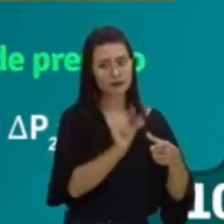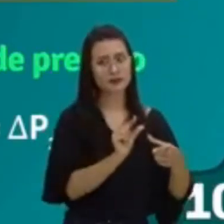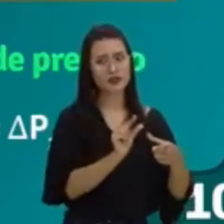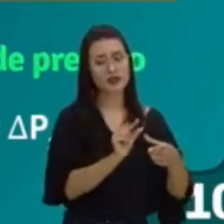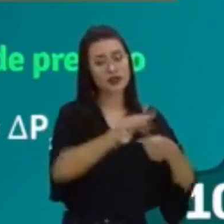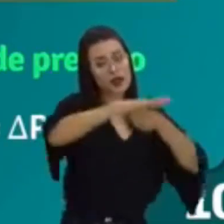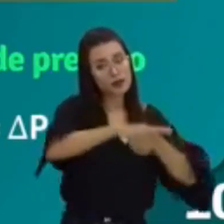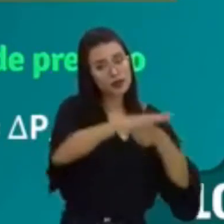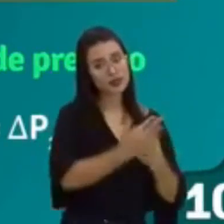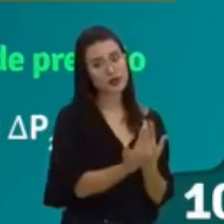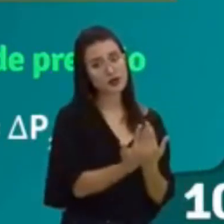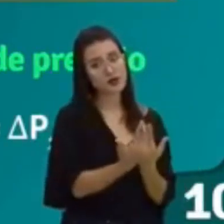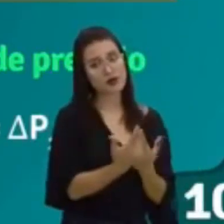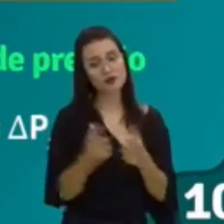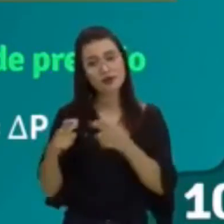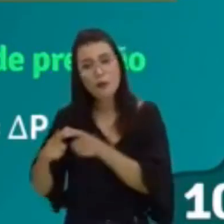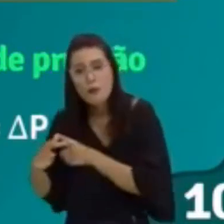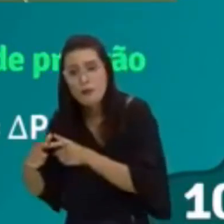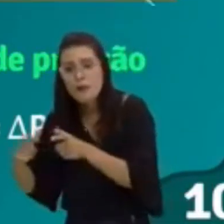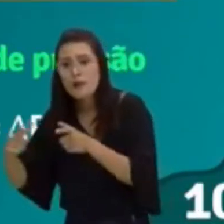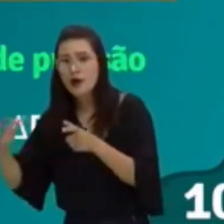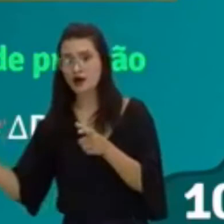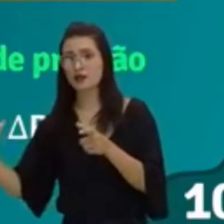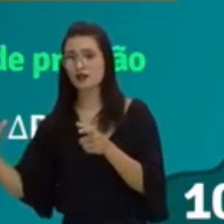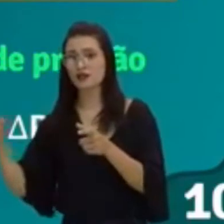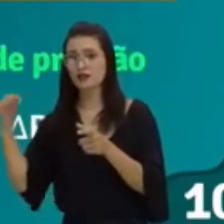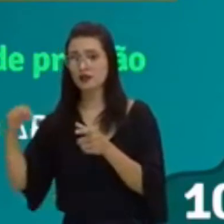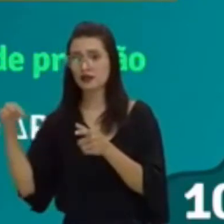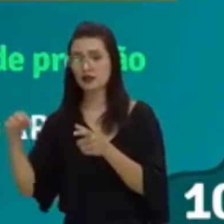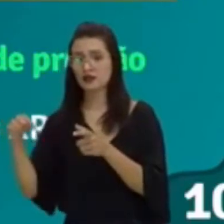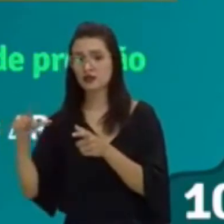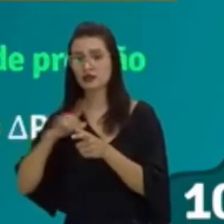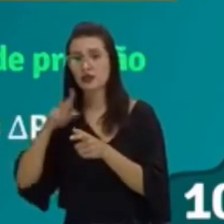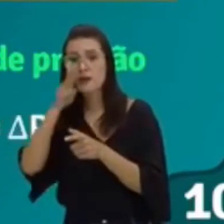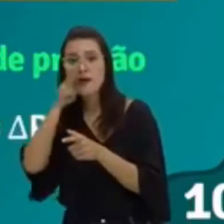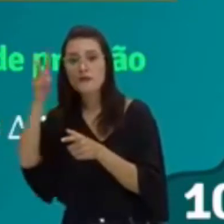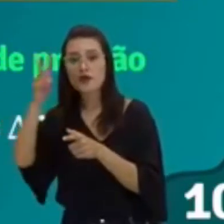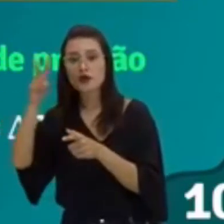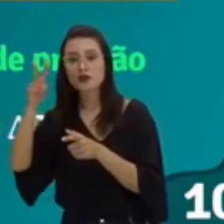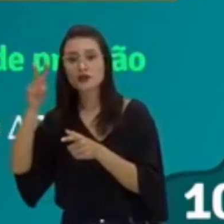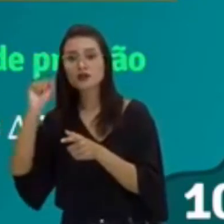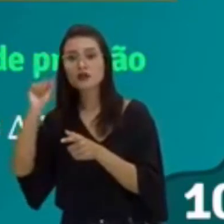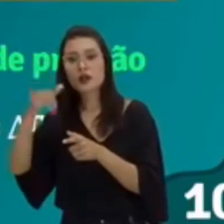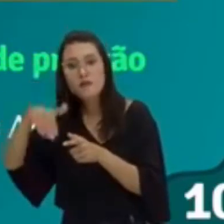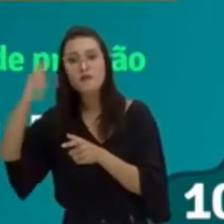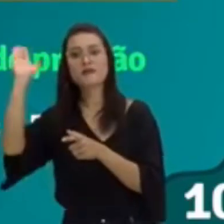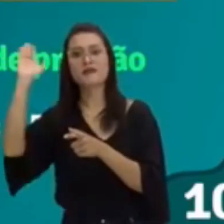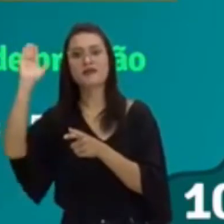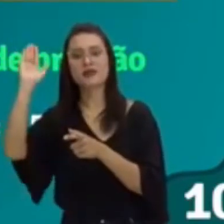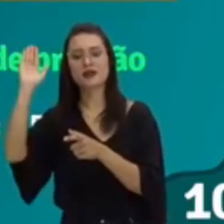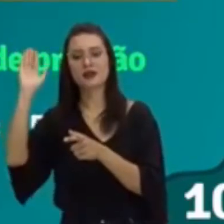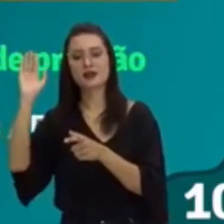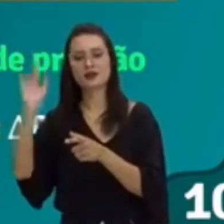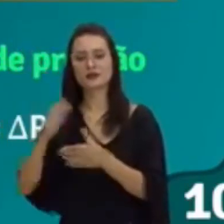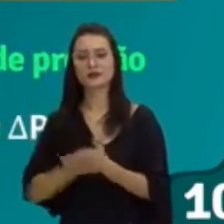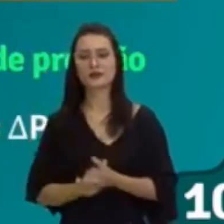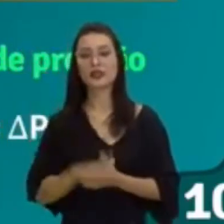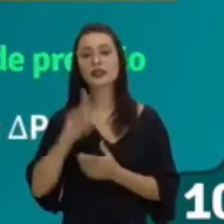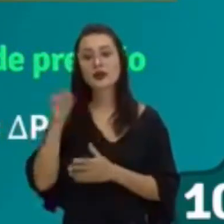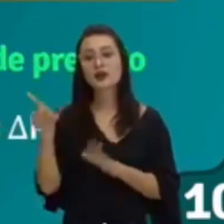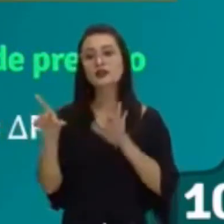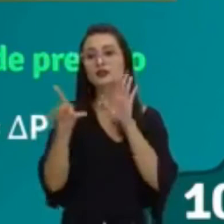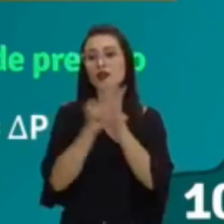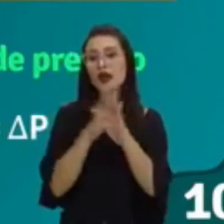igual. Se nós tivermos uma área grande, nós teremos uma força grande. Esse é o princípio